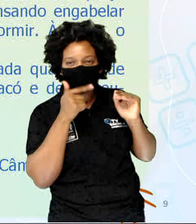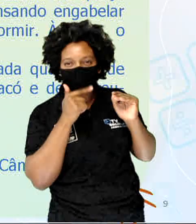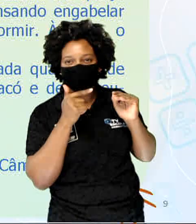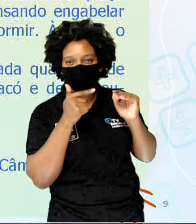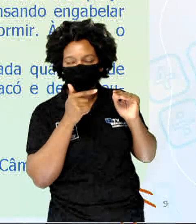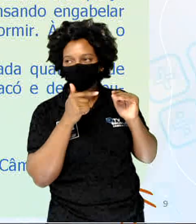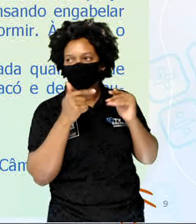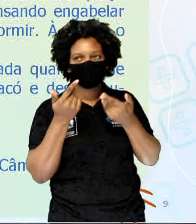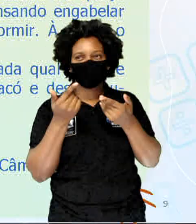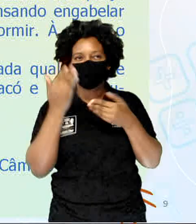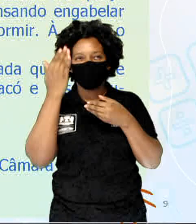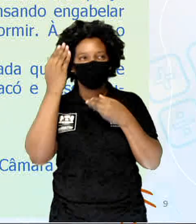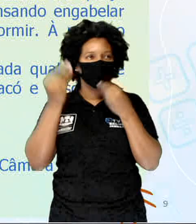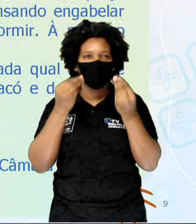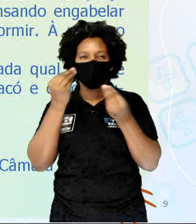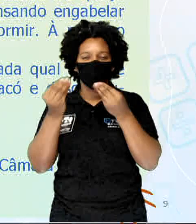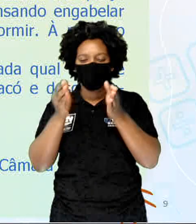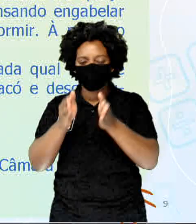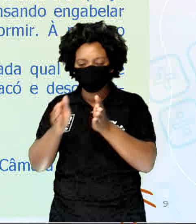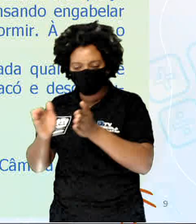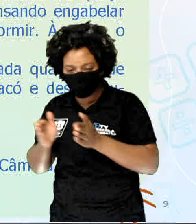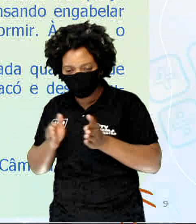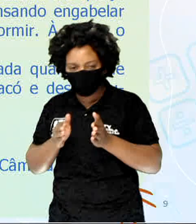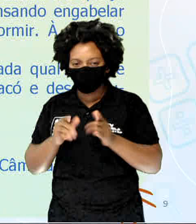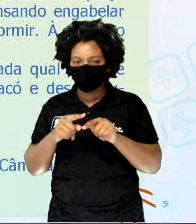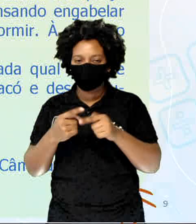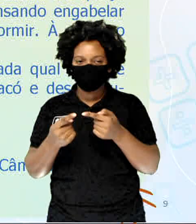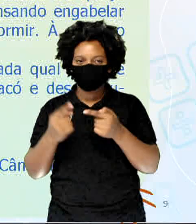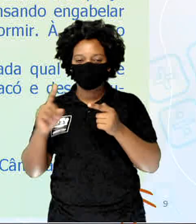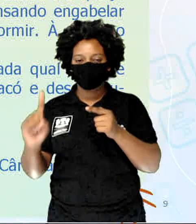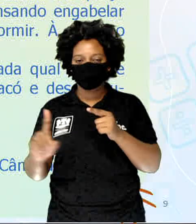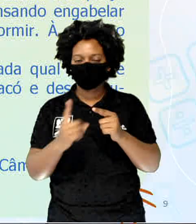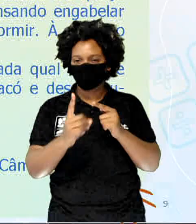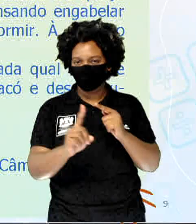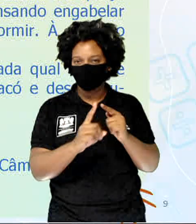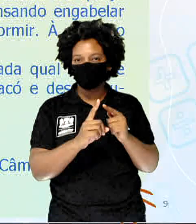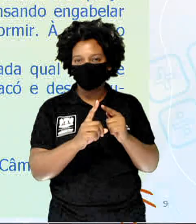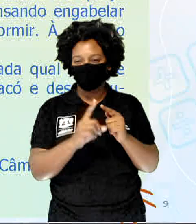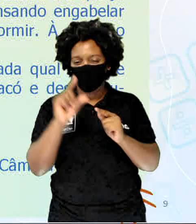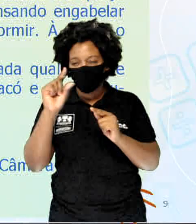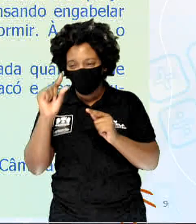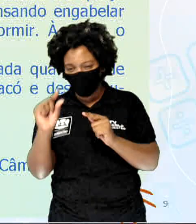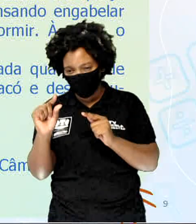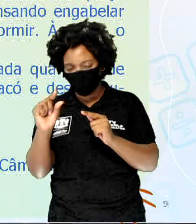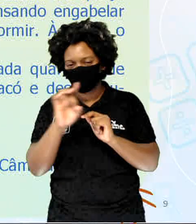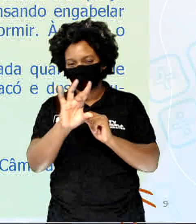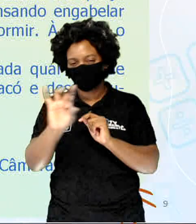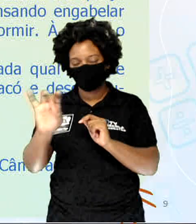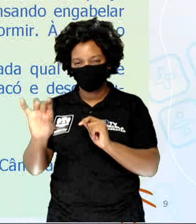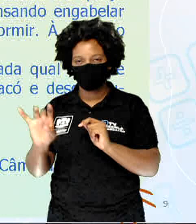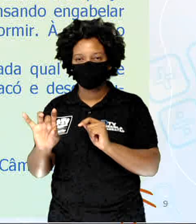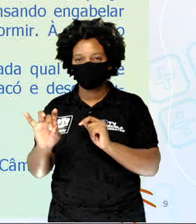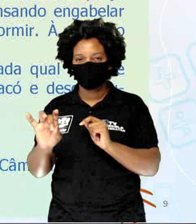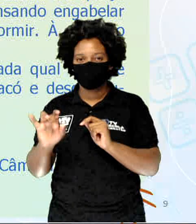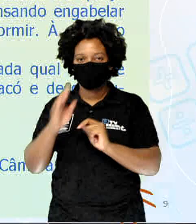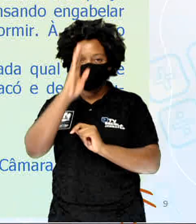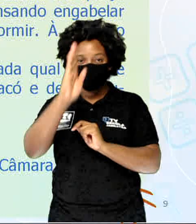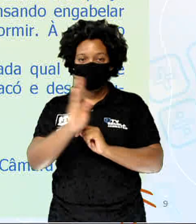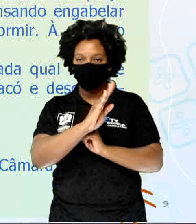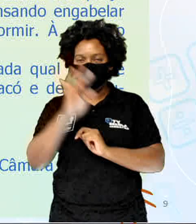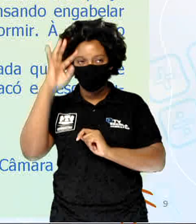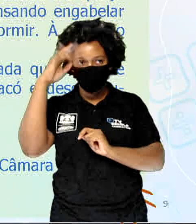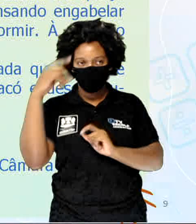Não sabendo como dividi-lo, mesmo porque chegaria um pequenino pedaço para cada um, o padre resolveu que